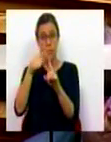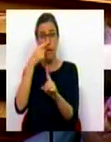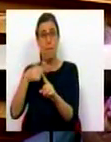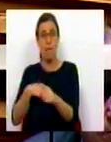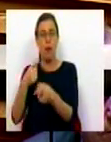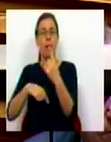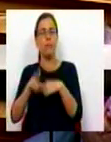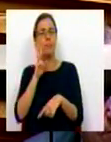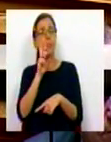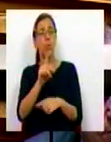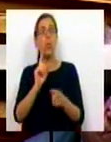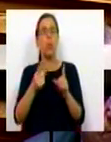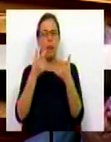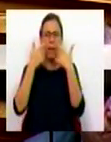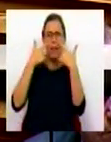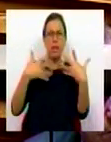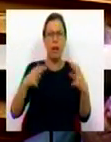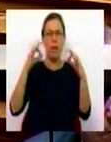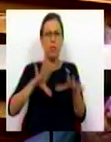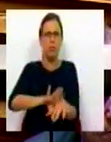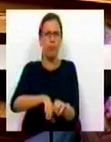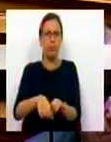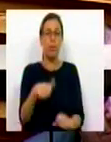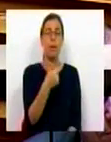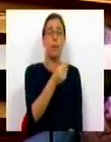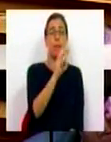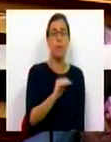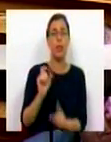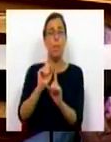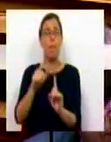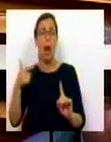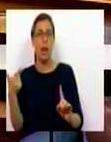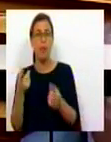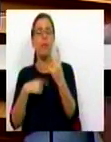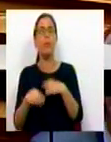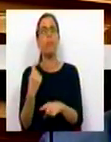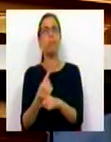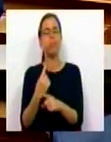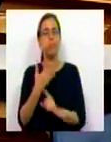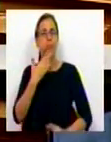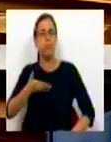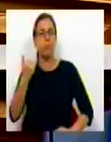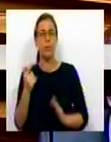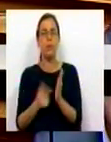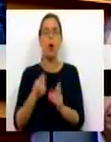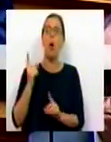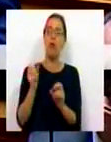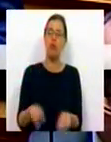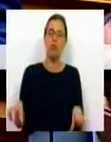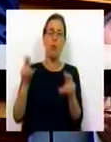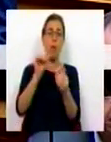como também assistiram negligentemente à derrocada do BES e do BANIF, como também ocultaram as necessidades de